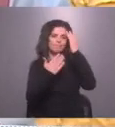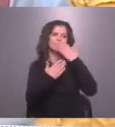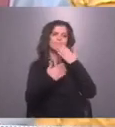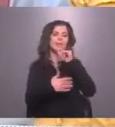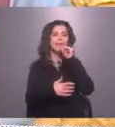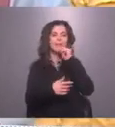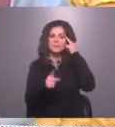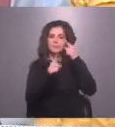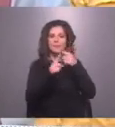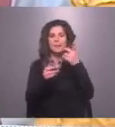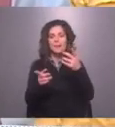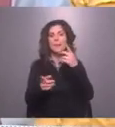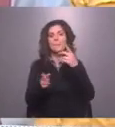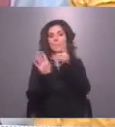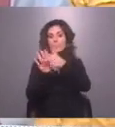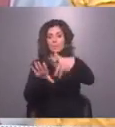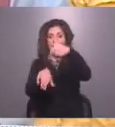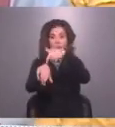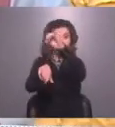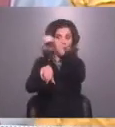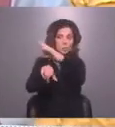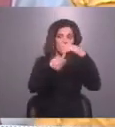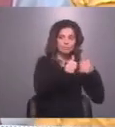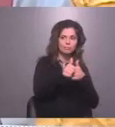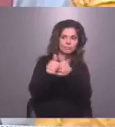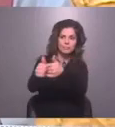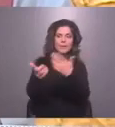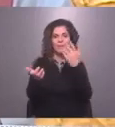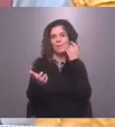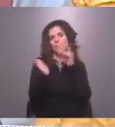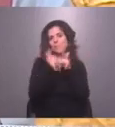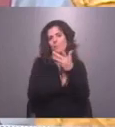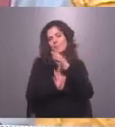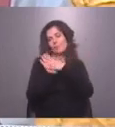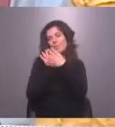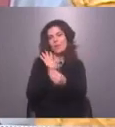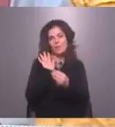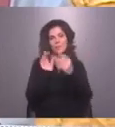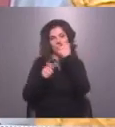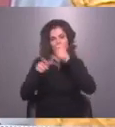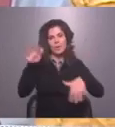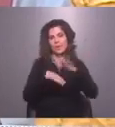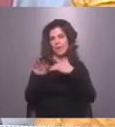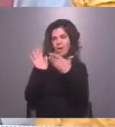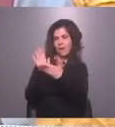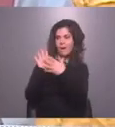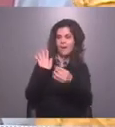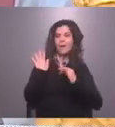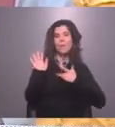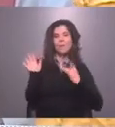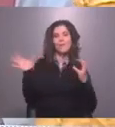itinerário para a luz pascal, seguindo os passos de Cristo, mestre e exemplo da humanidade, reconciliada no vosso